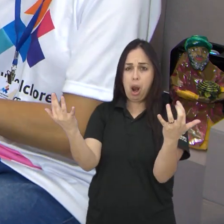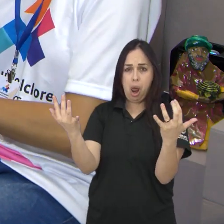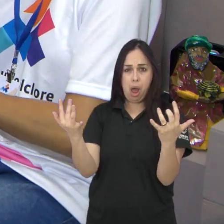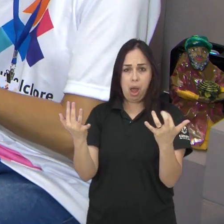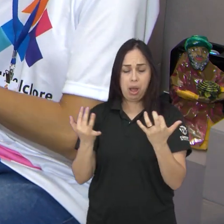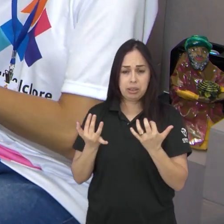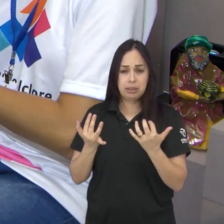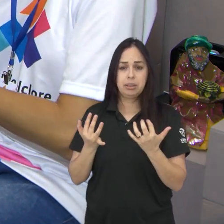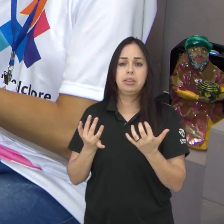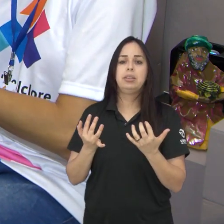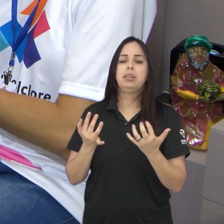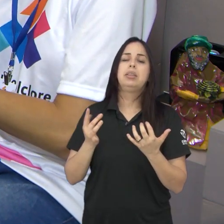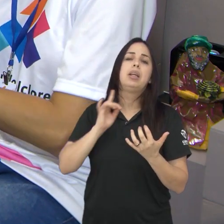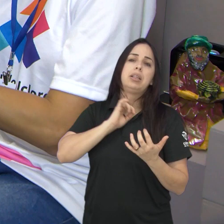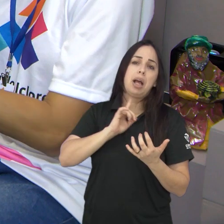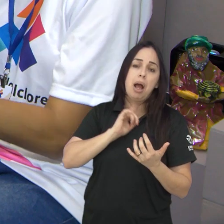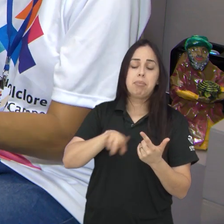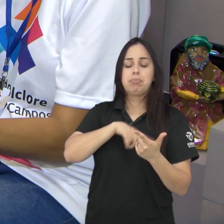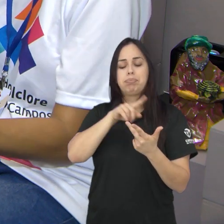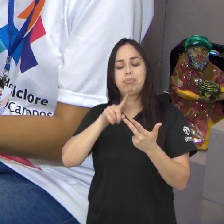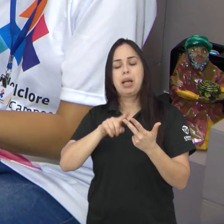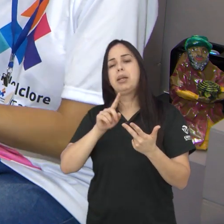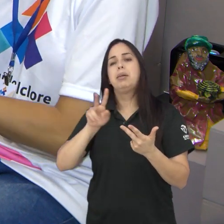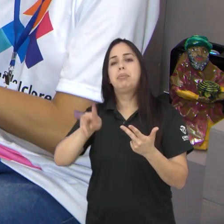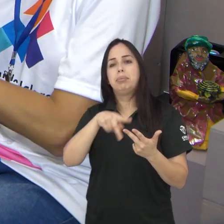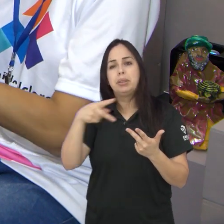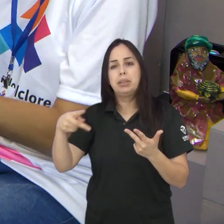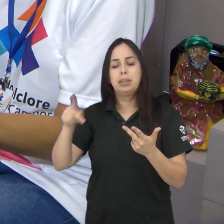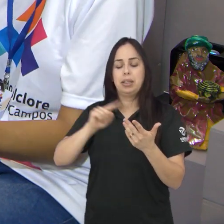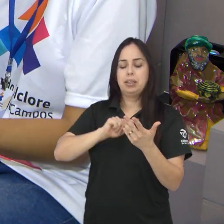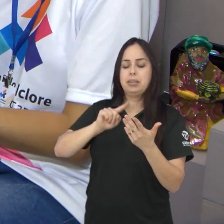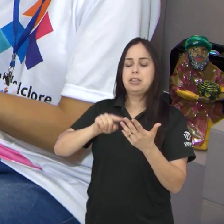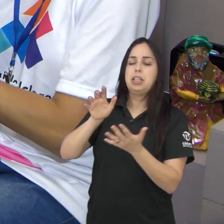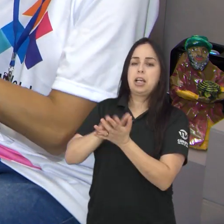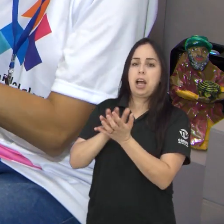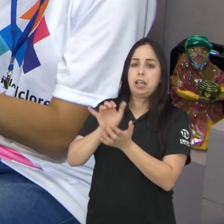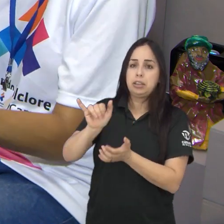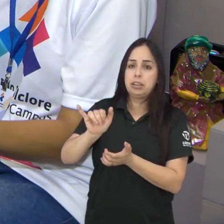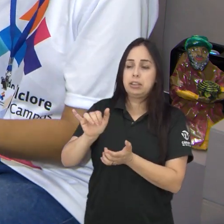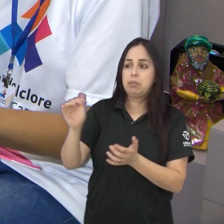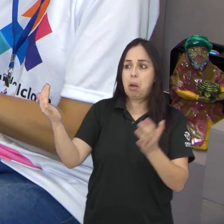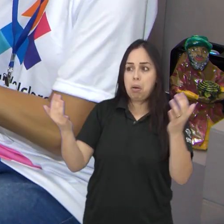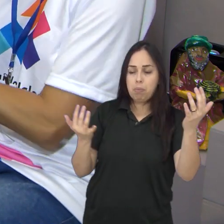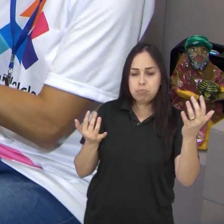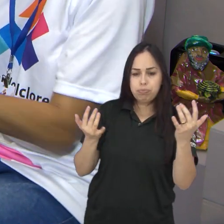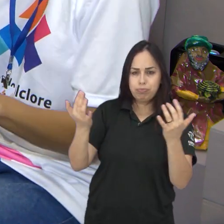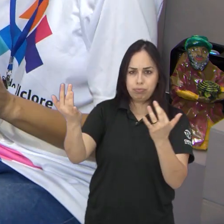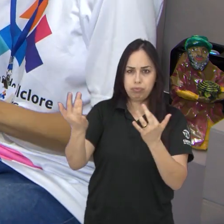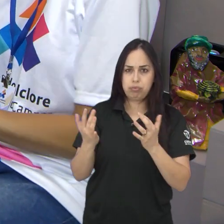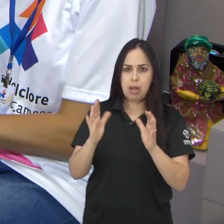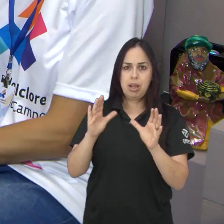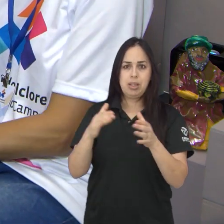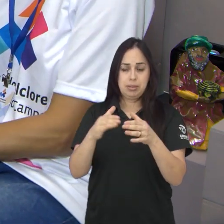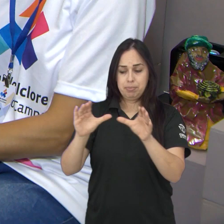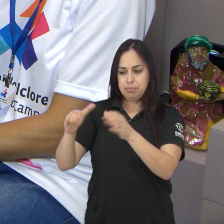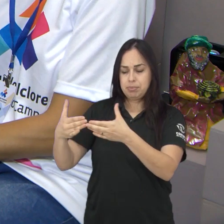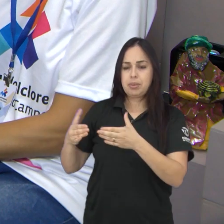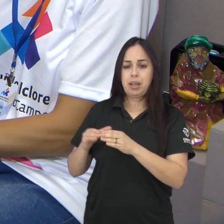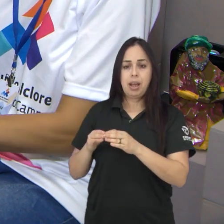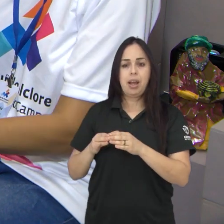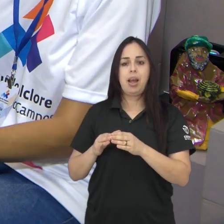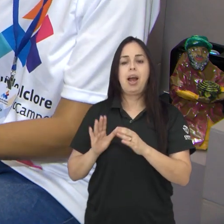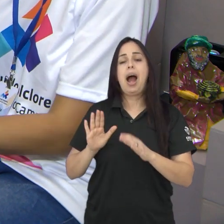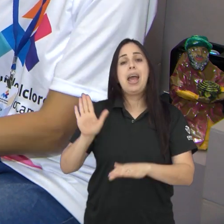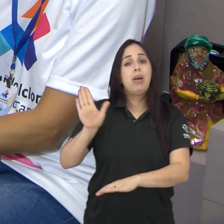Caxambu, São Lourenço, São José dos Campos, Jacareí, vem de vários locais aqui